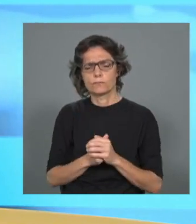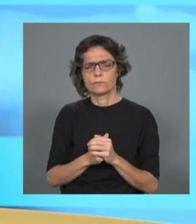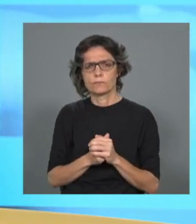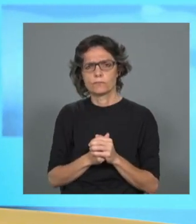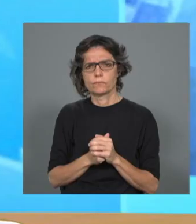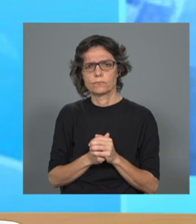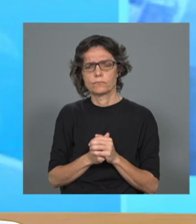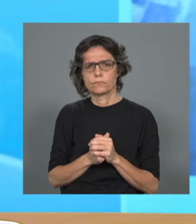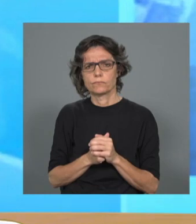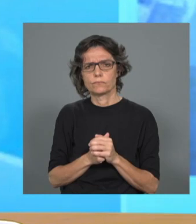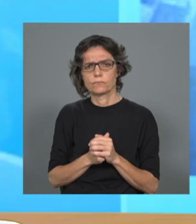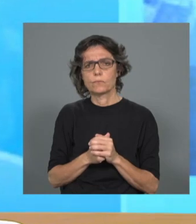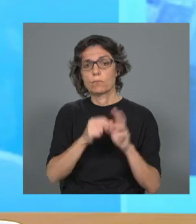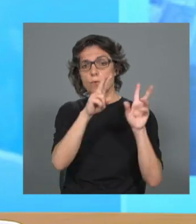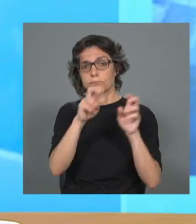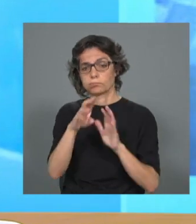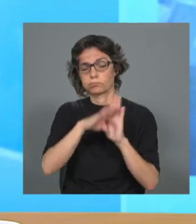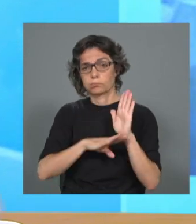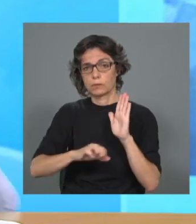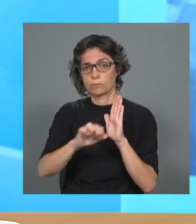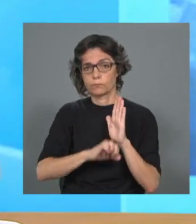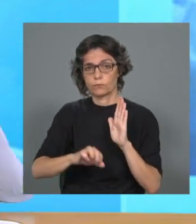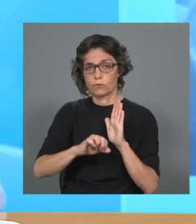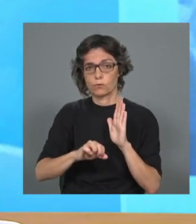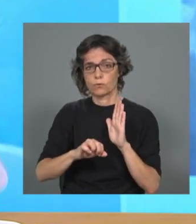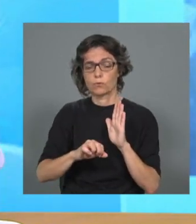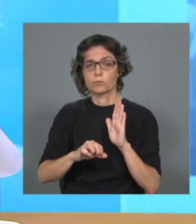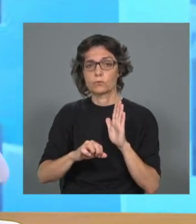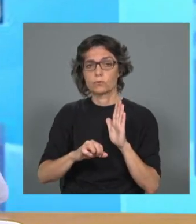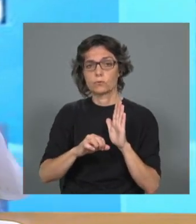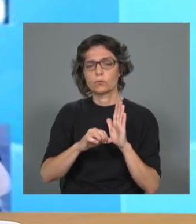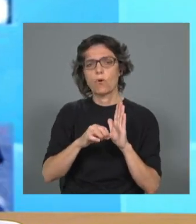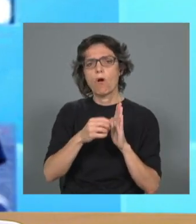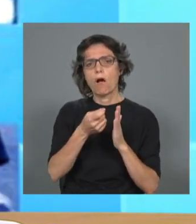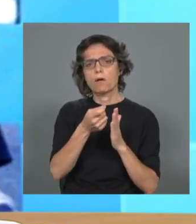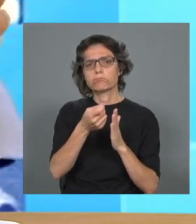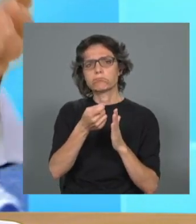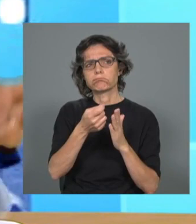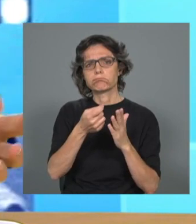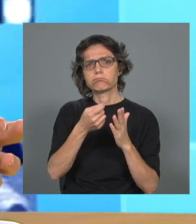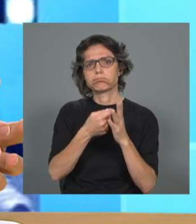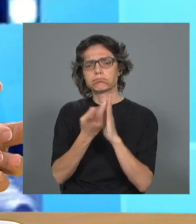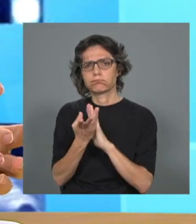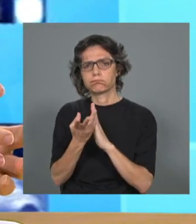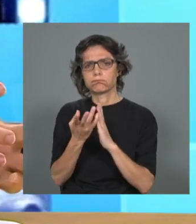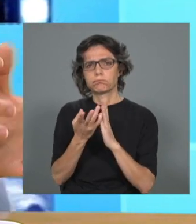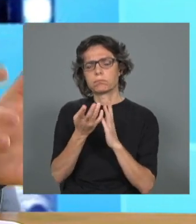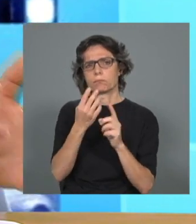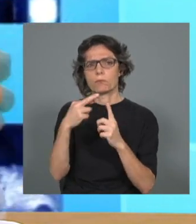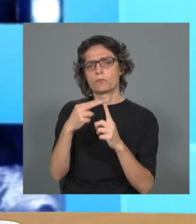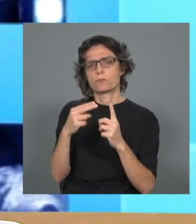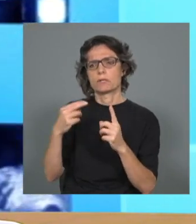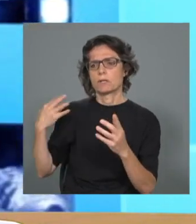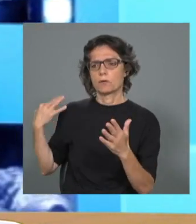Nós, no programa, há toda uma série de avaliações dos 3 anos que decorreram, do